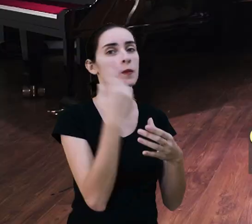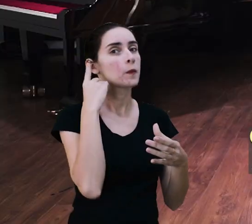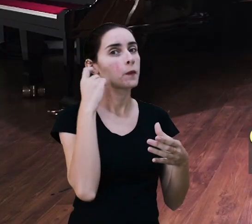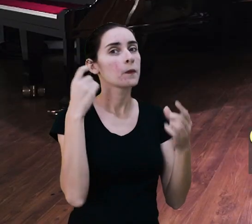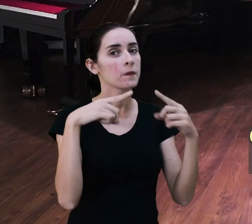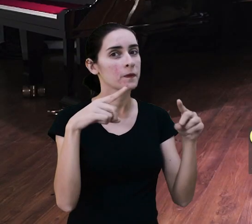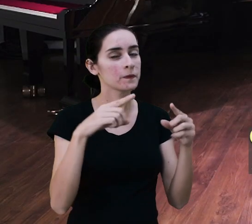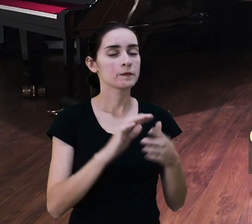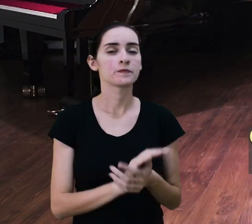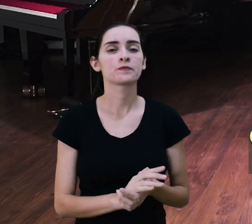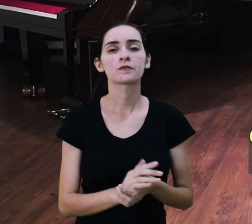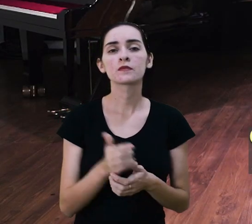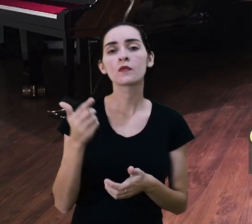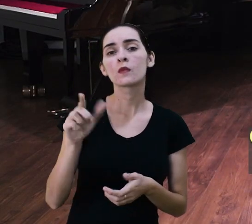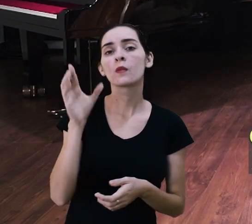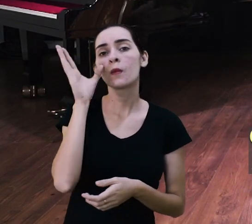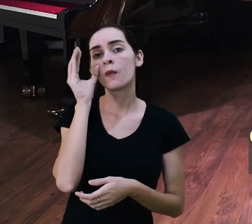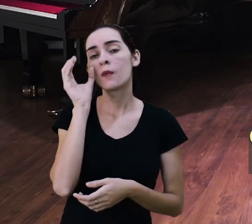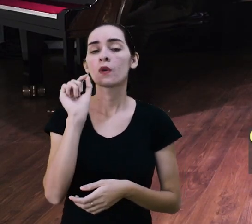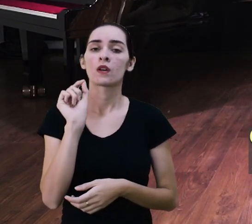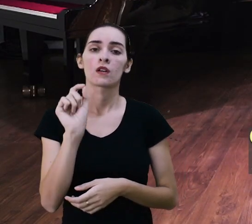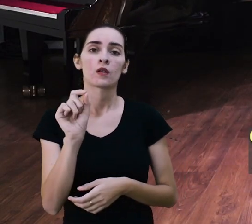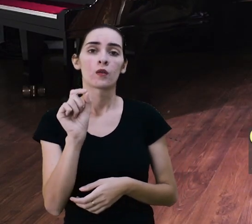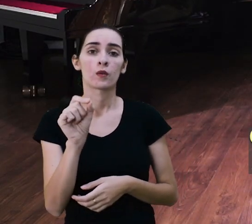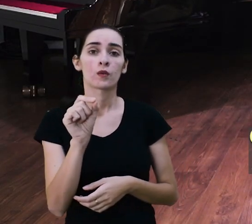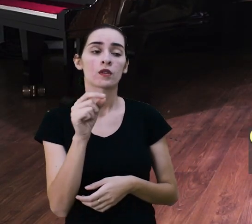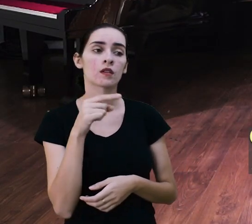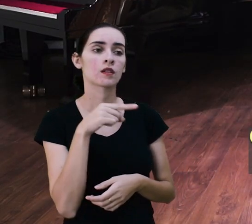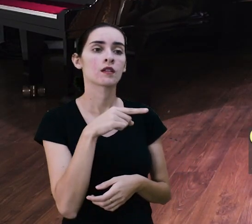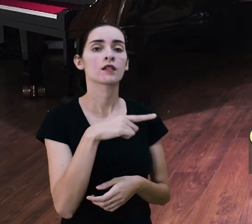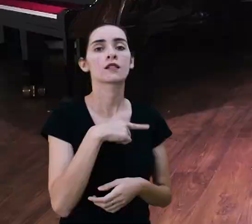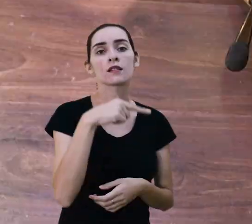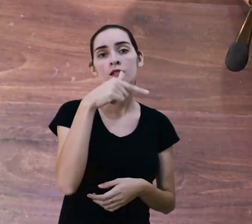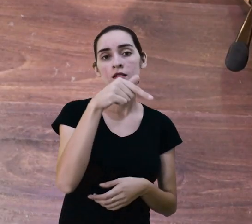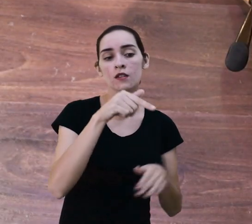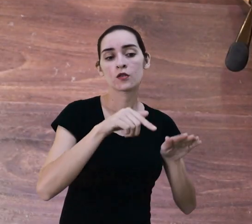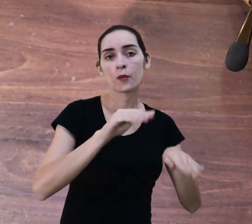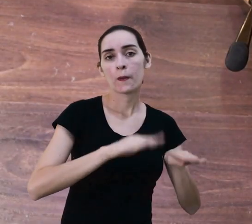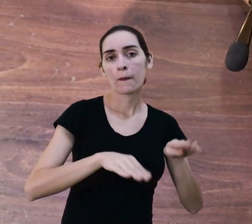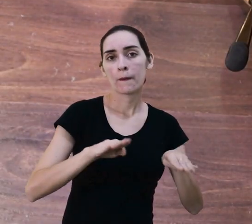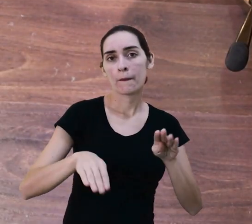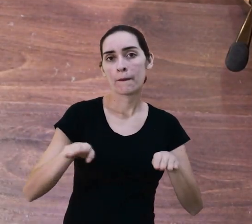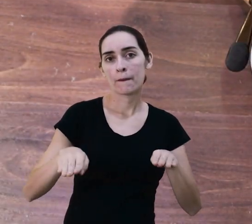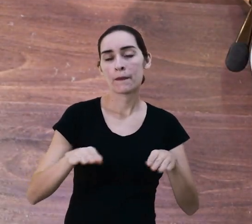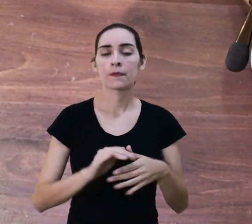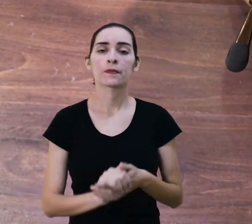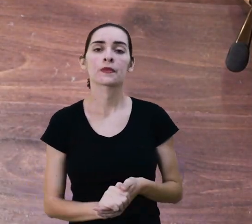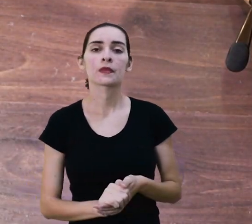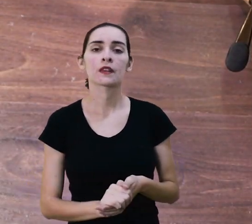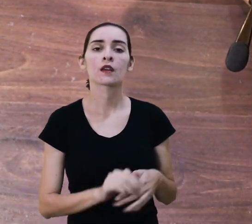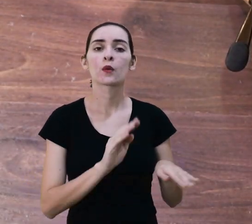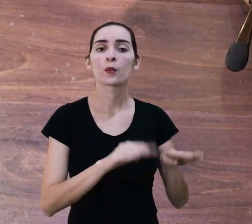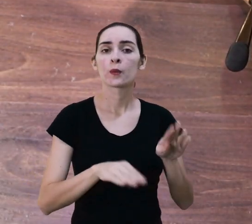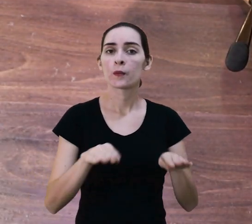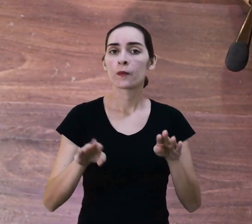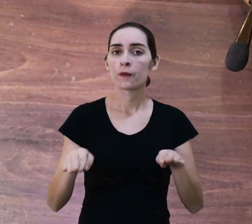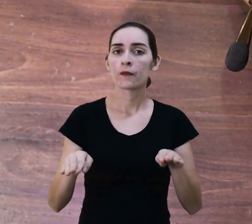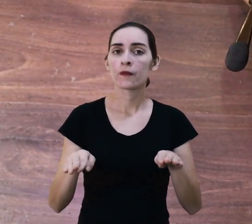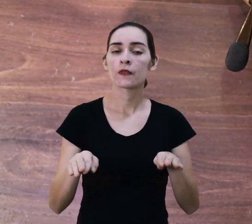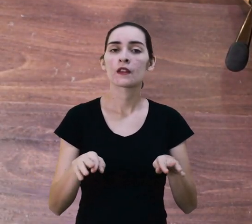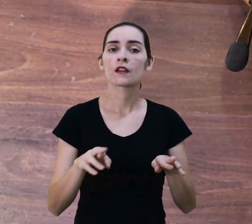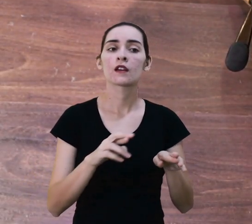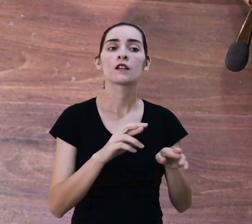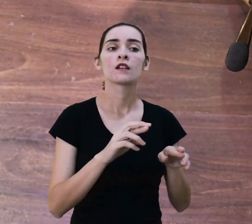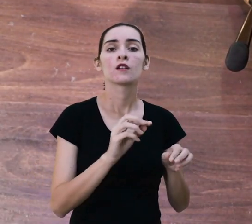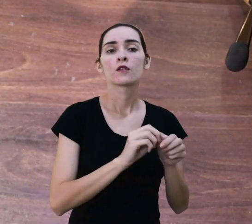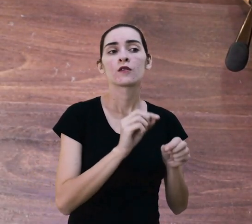harpa. Outra coisa interessante é que a gente também tem na harpa sete pedais. O mecanismo de pedais da harpa sinfônica diferencia das